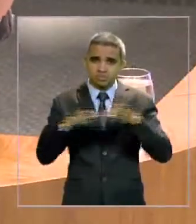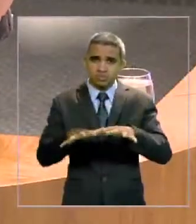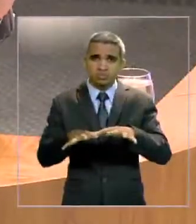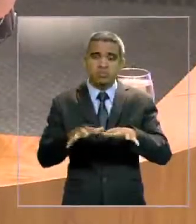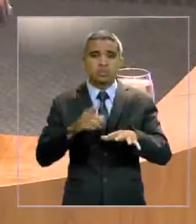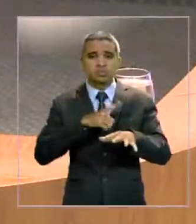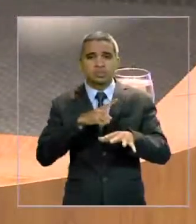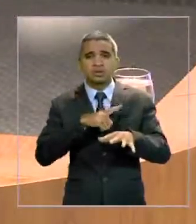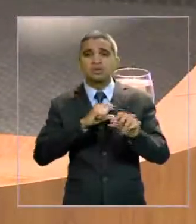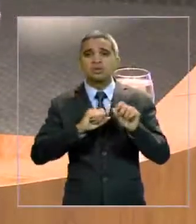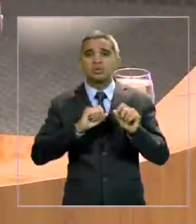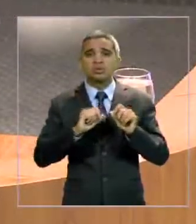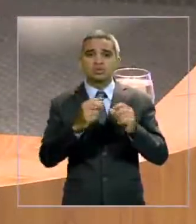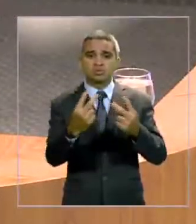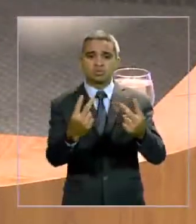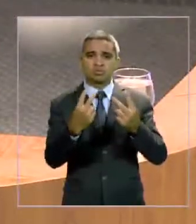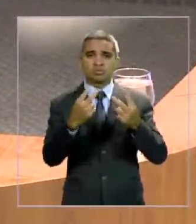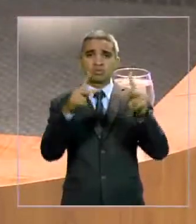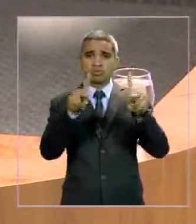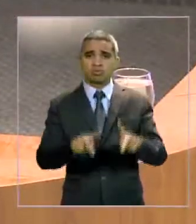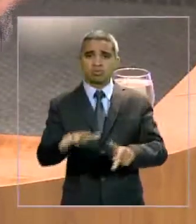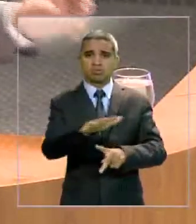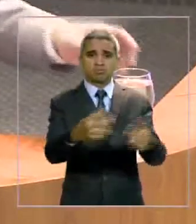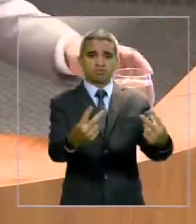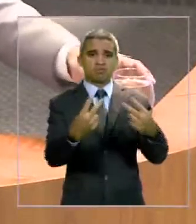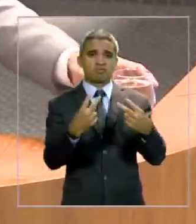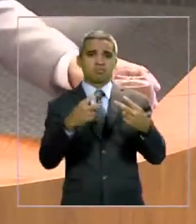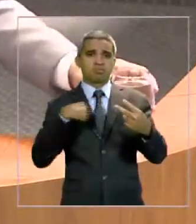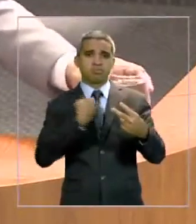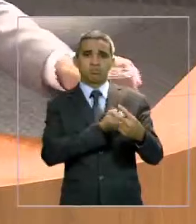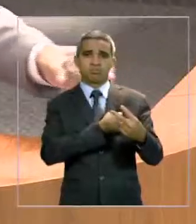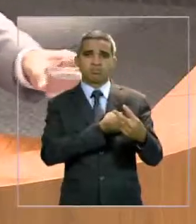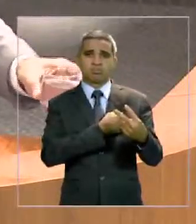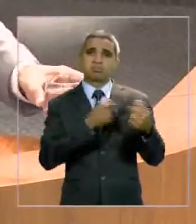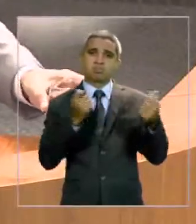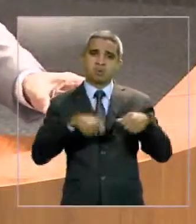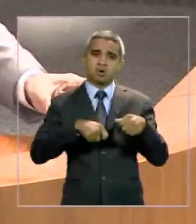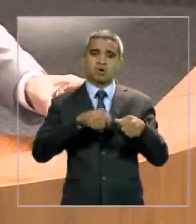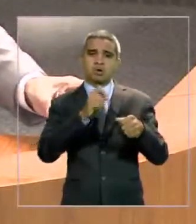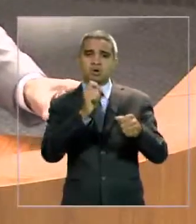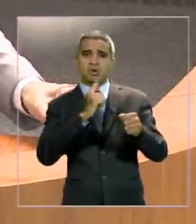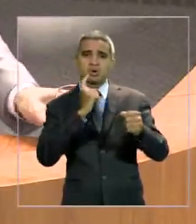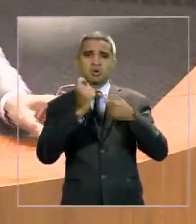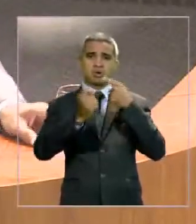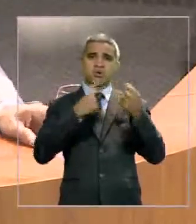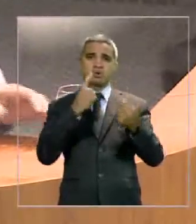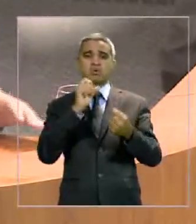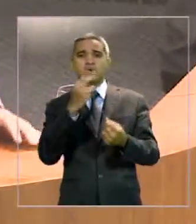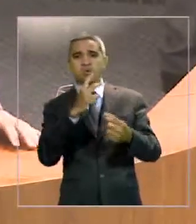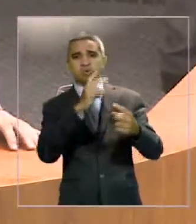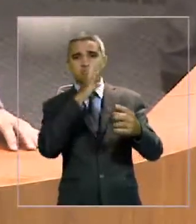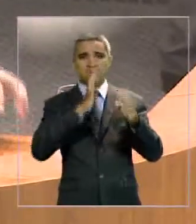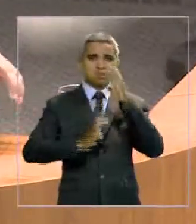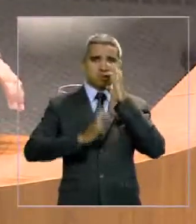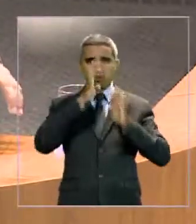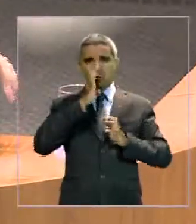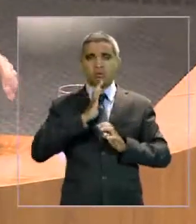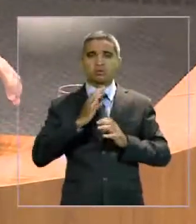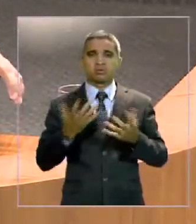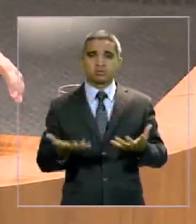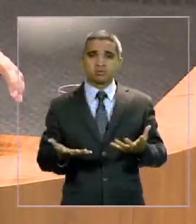Flávio Dino e do secretário Marcos Pacheco. Solicitamos o teleagendamento também para que fosse implantado na Prefeitura Municipal de